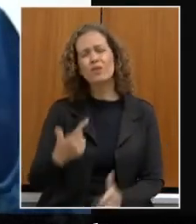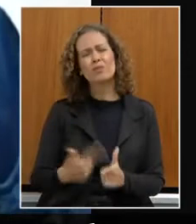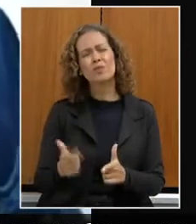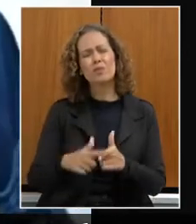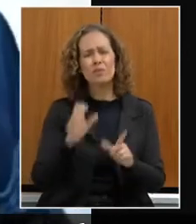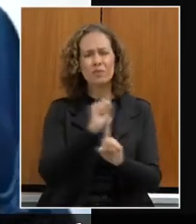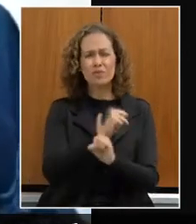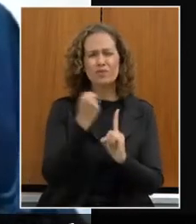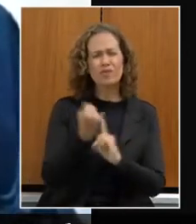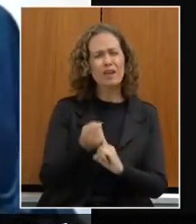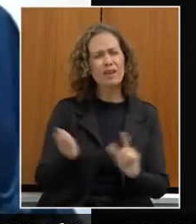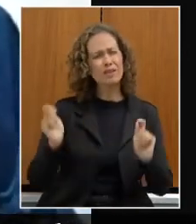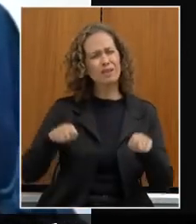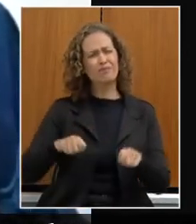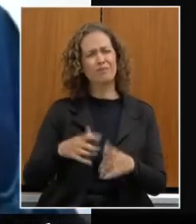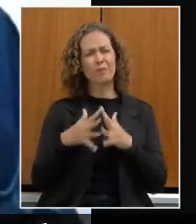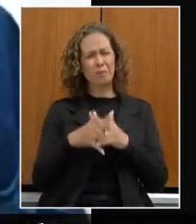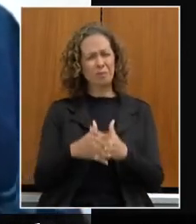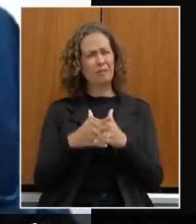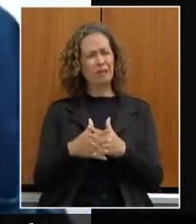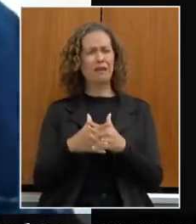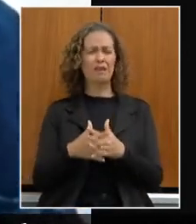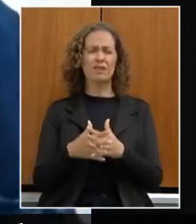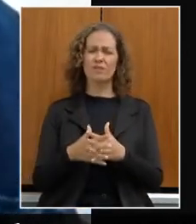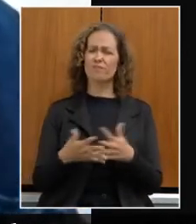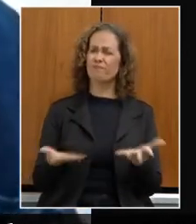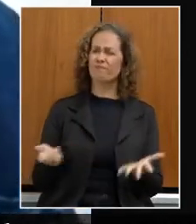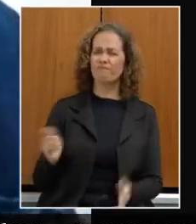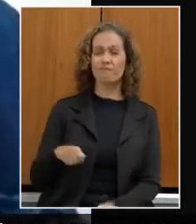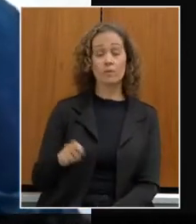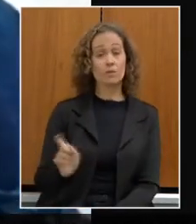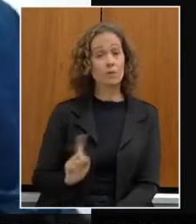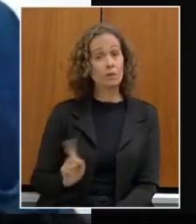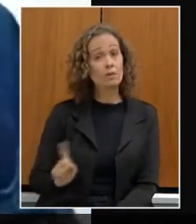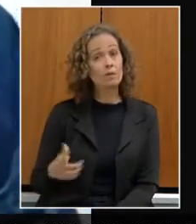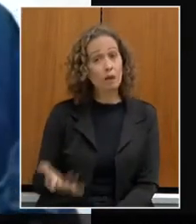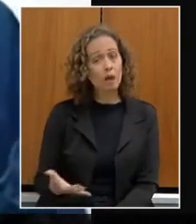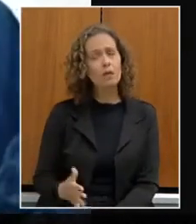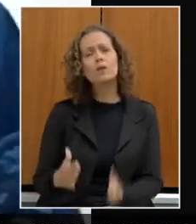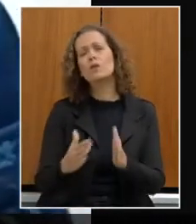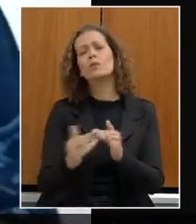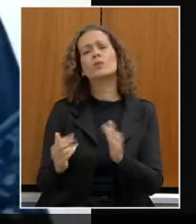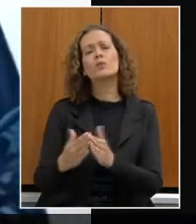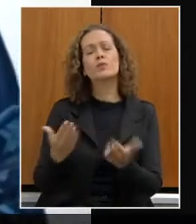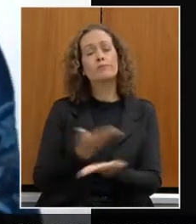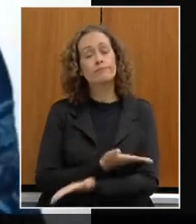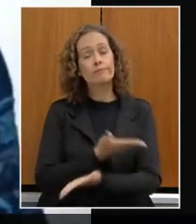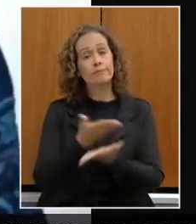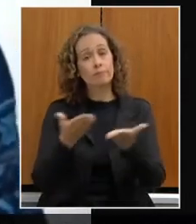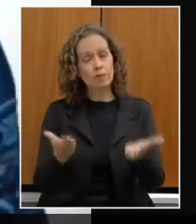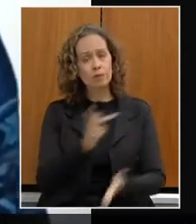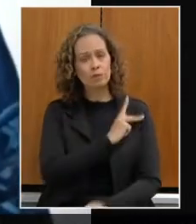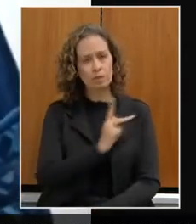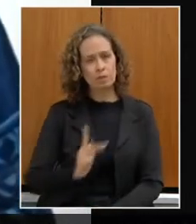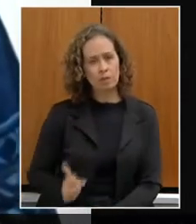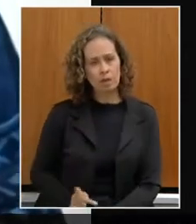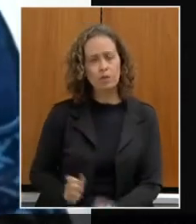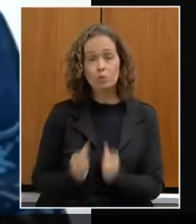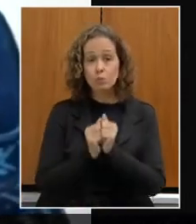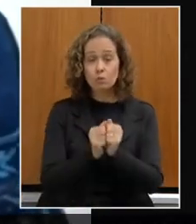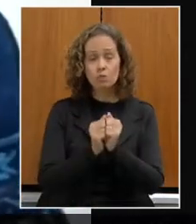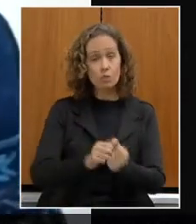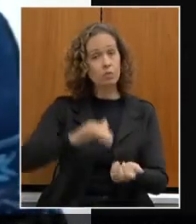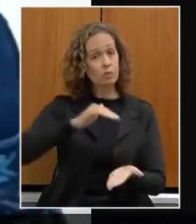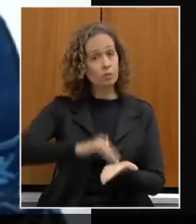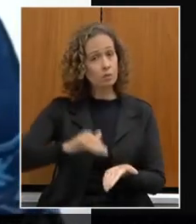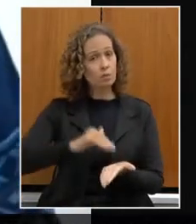complicados dos perdedores e eu pedirei a vossa excelência que junto com a secretaria